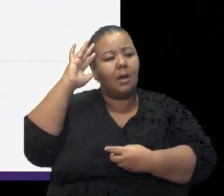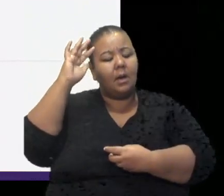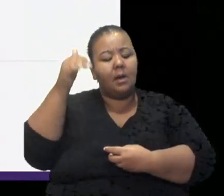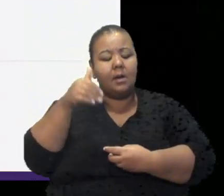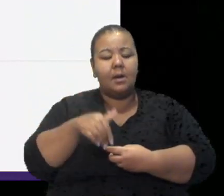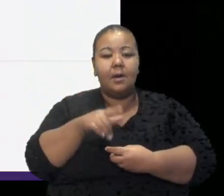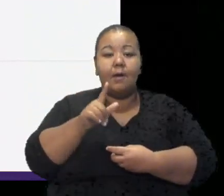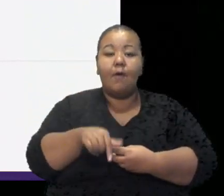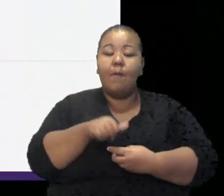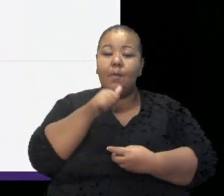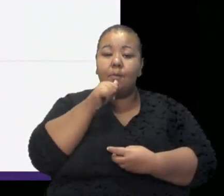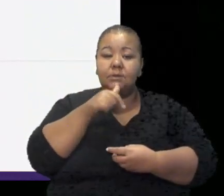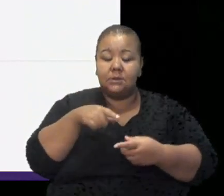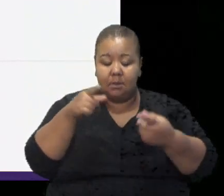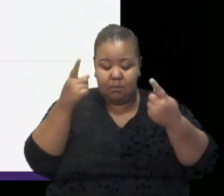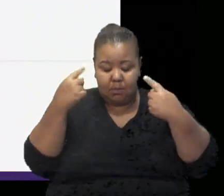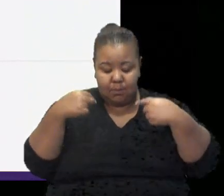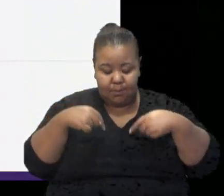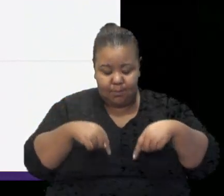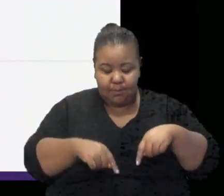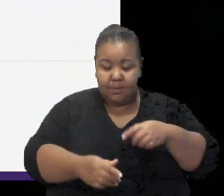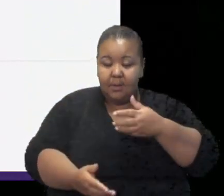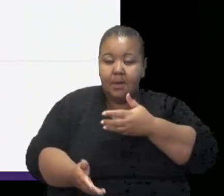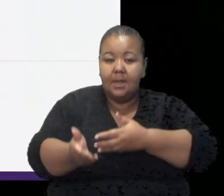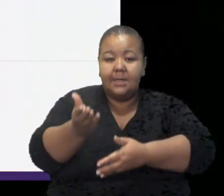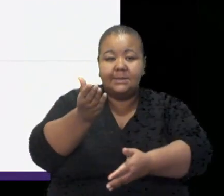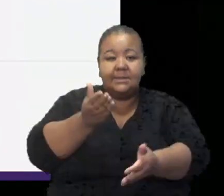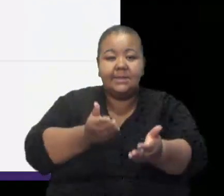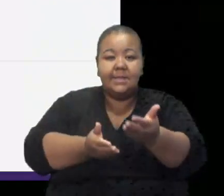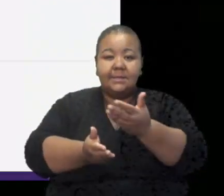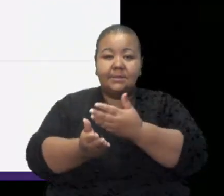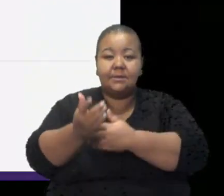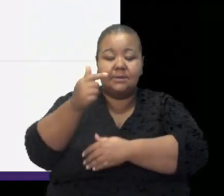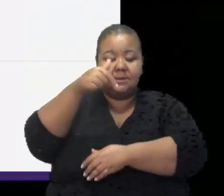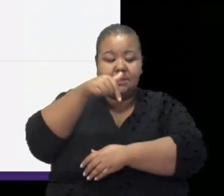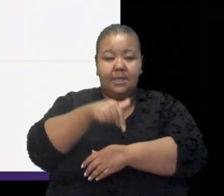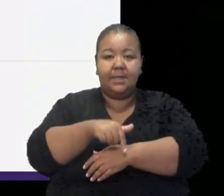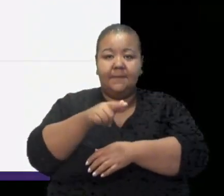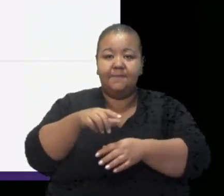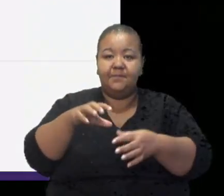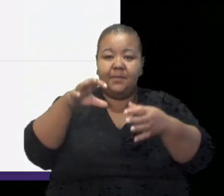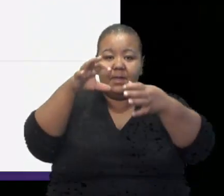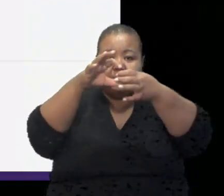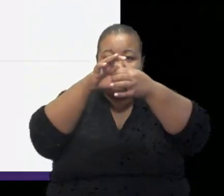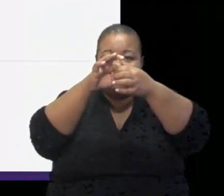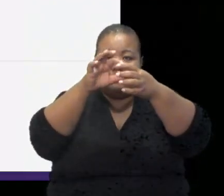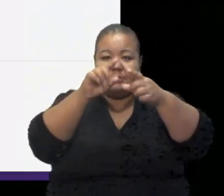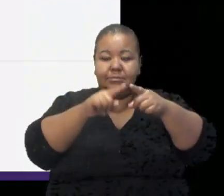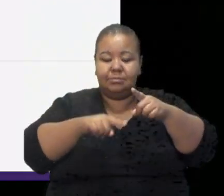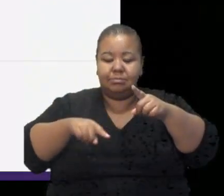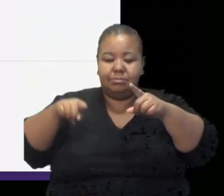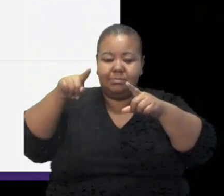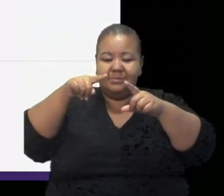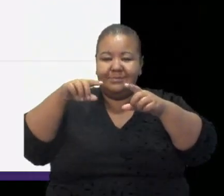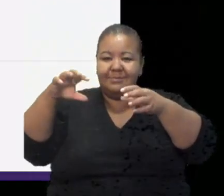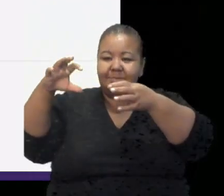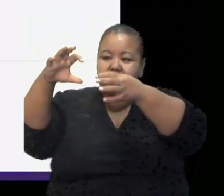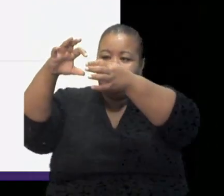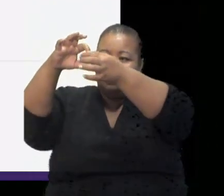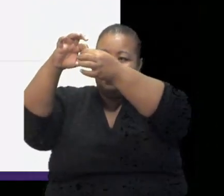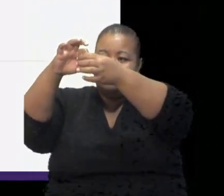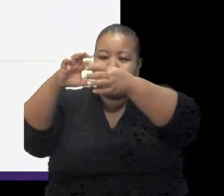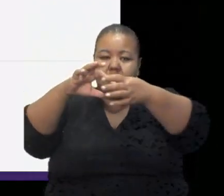responde motoramente às interações. E aqui, ó, nessa interseção, onde eu tenho os três